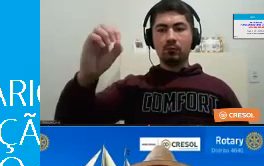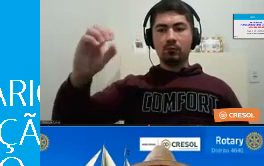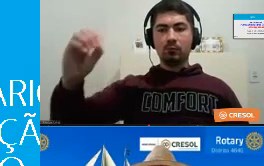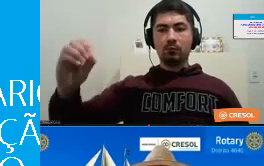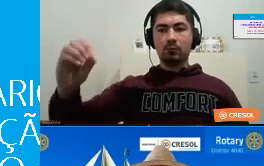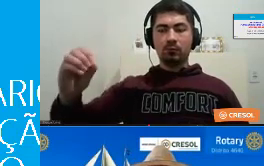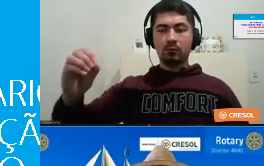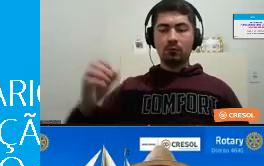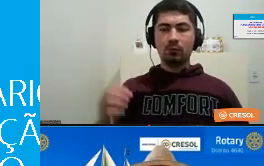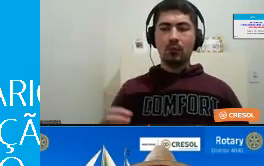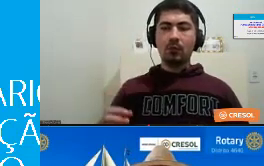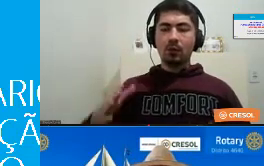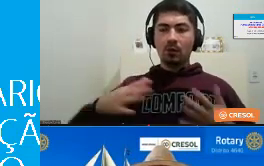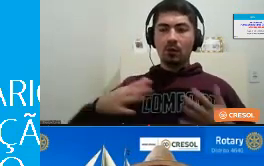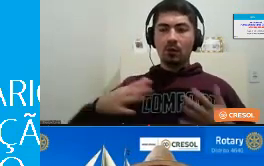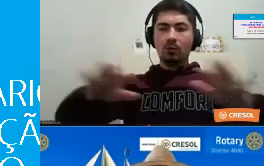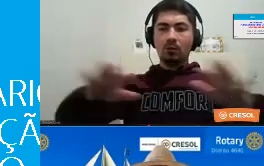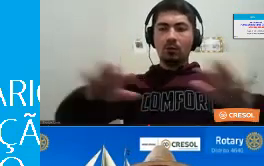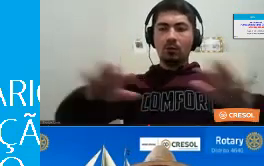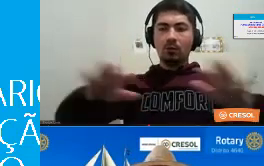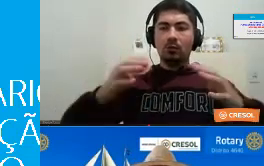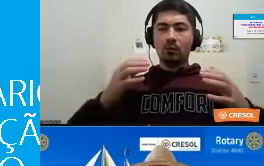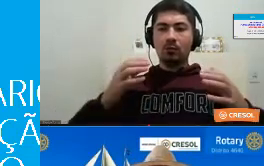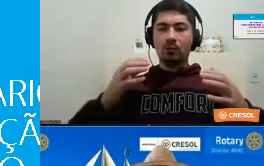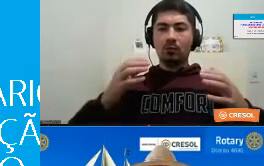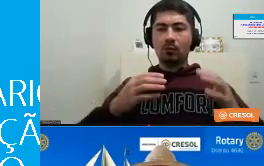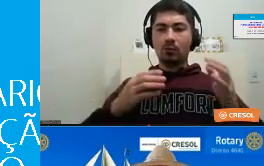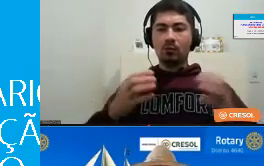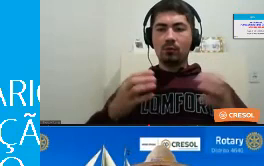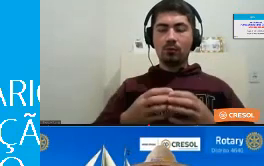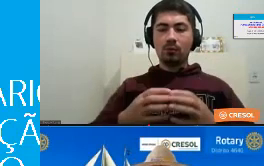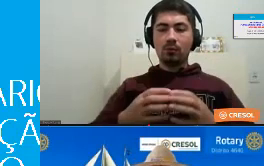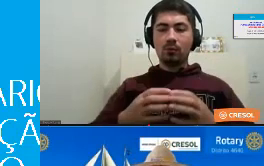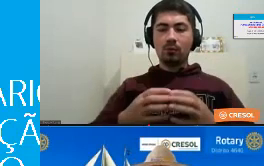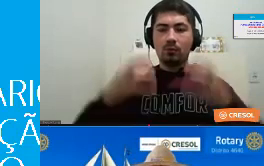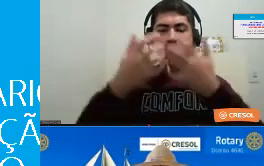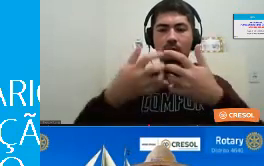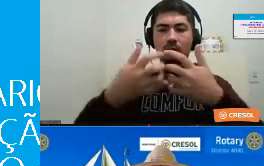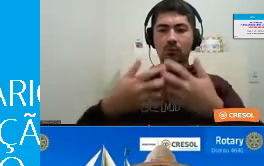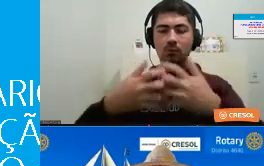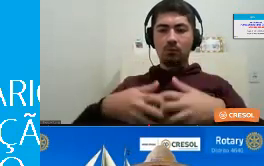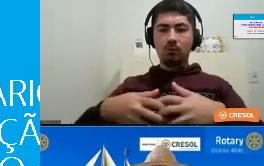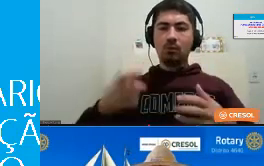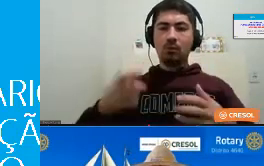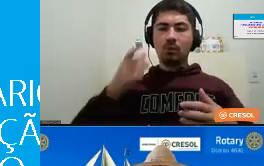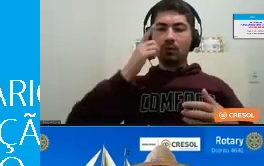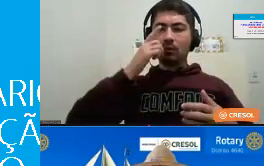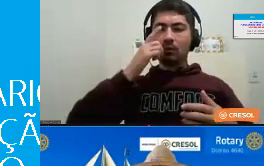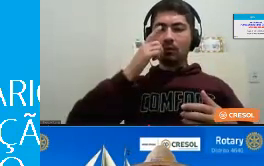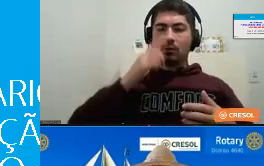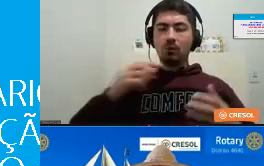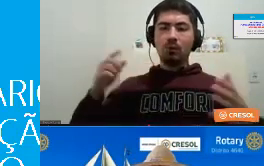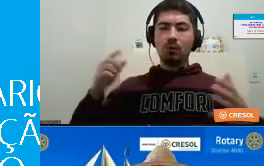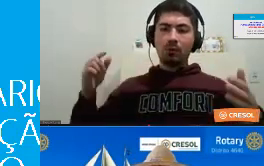de todos os rotarianos do seu distrito para que nós possamos atingir esse grande